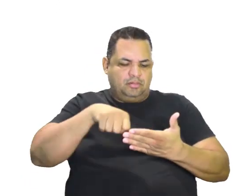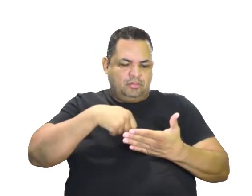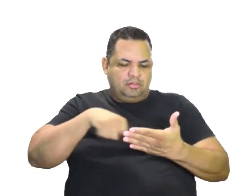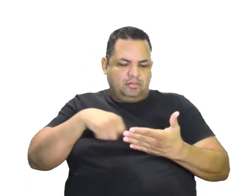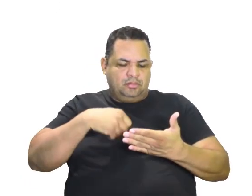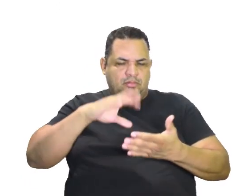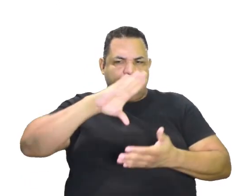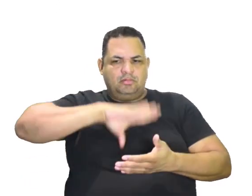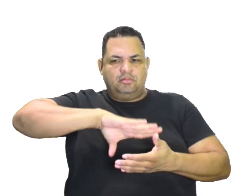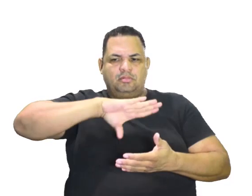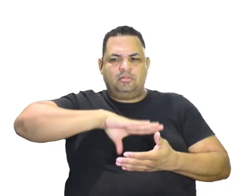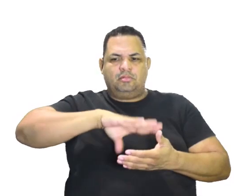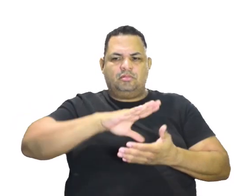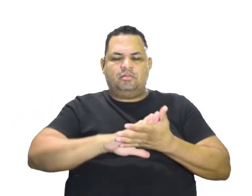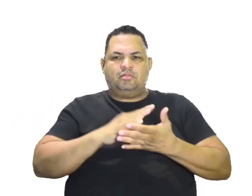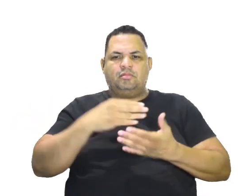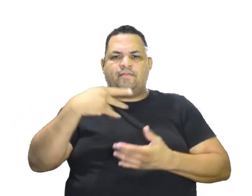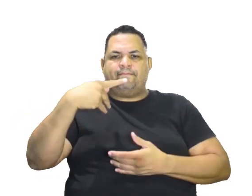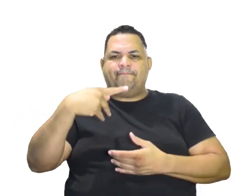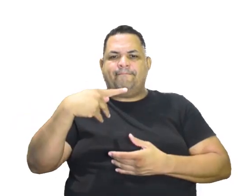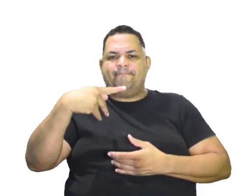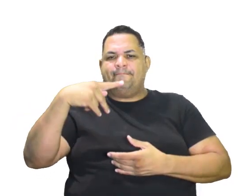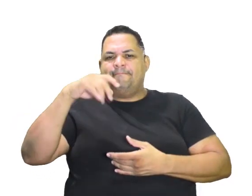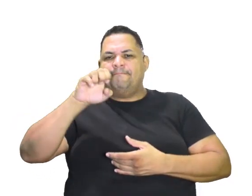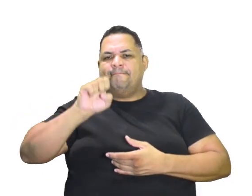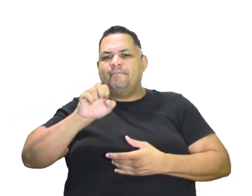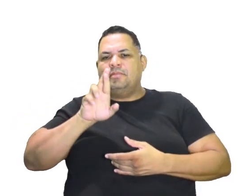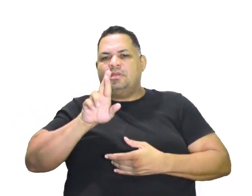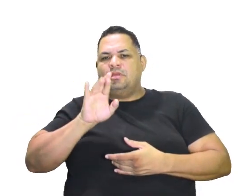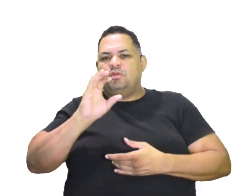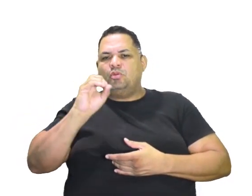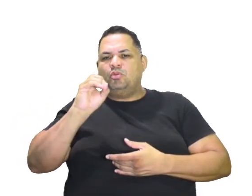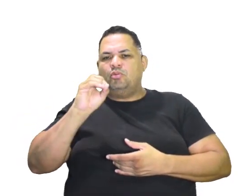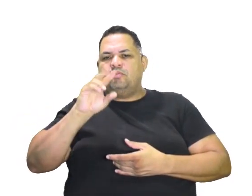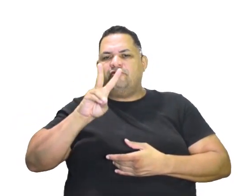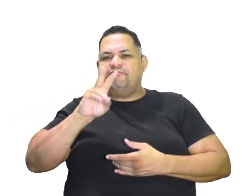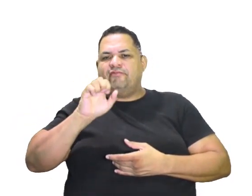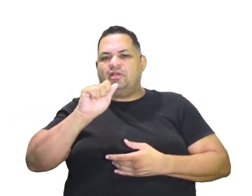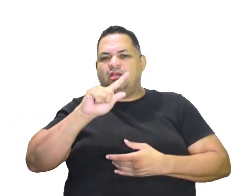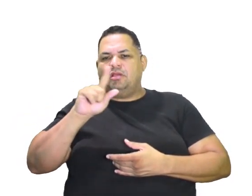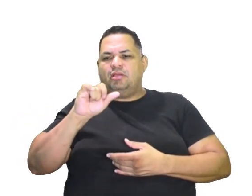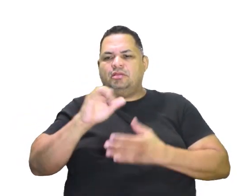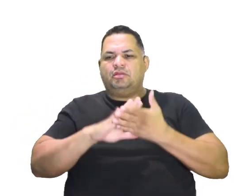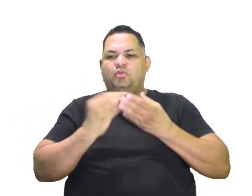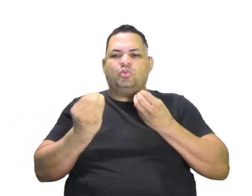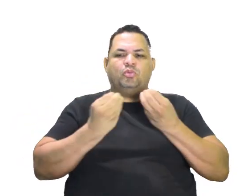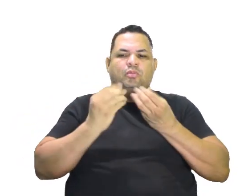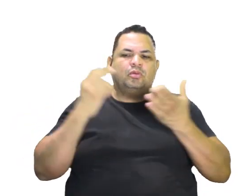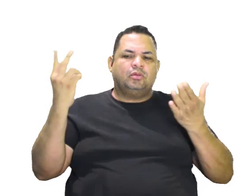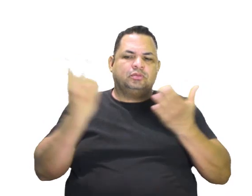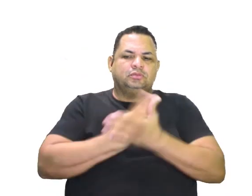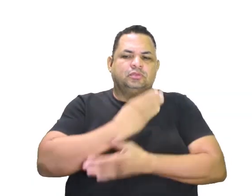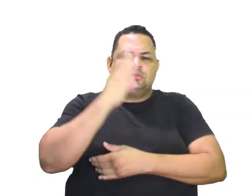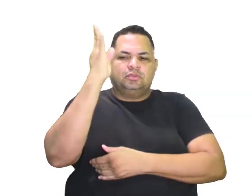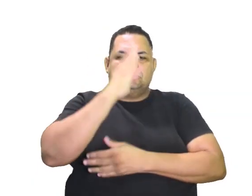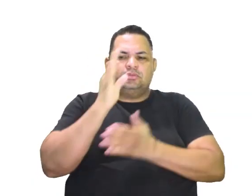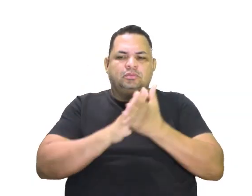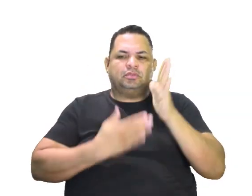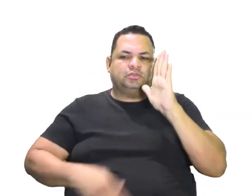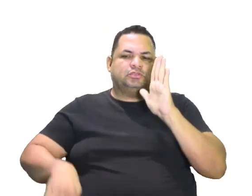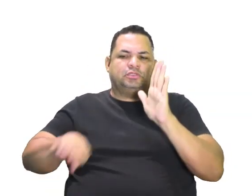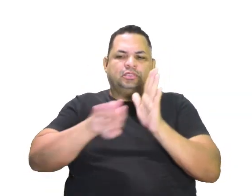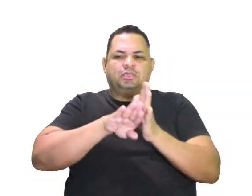do português, né? Pero Vaz de Caminha, como ele escreveu lá para a coroa, contando o que tinha acontecido no Brasil na chegada